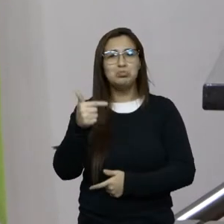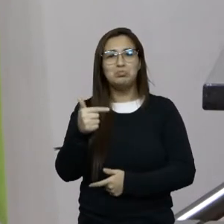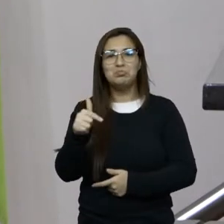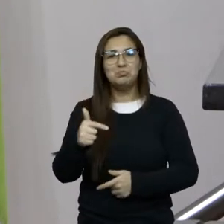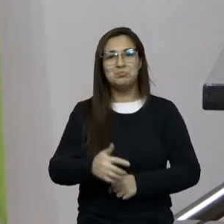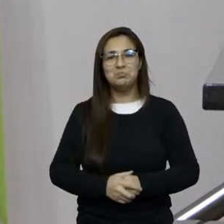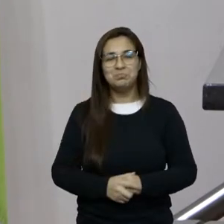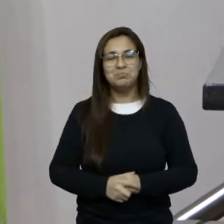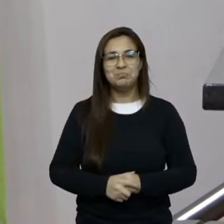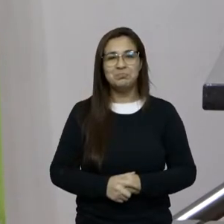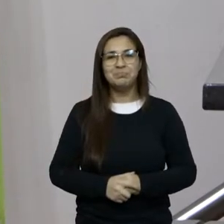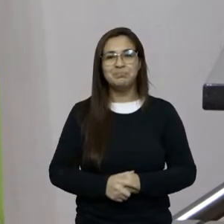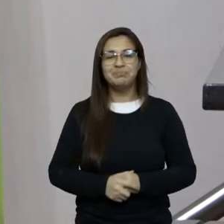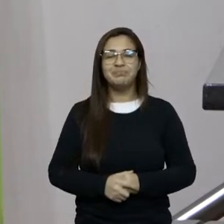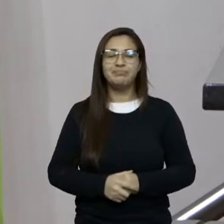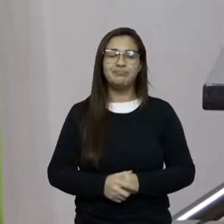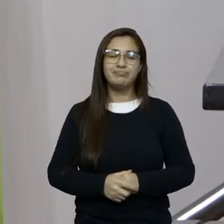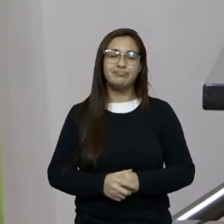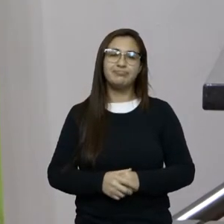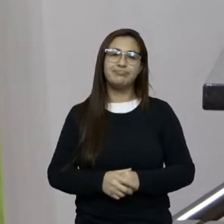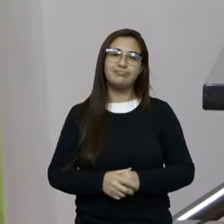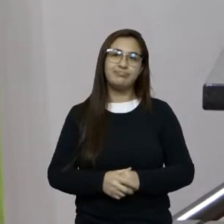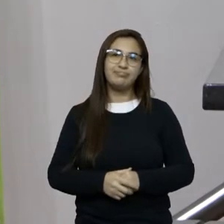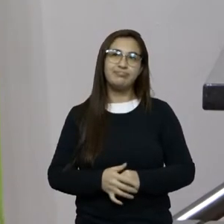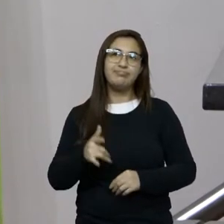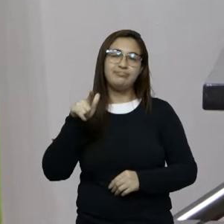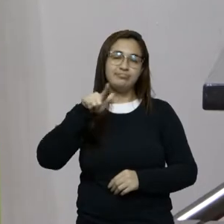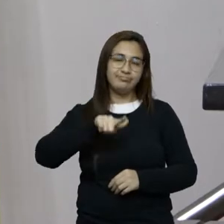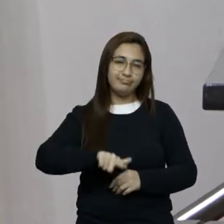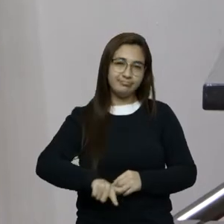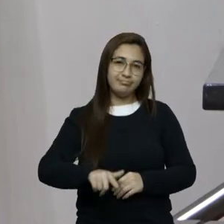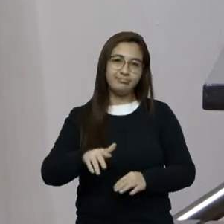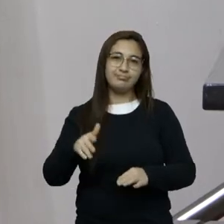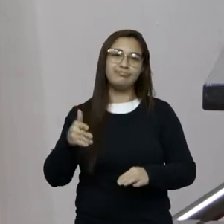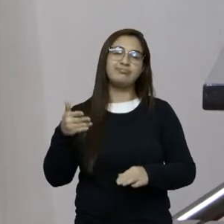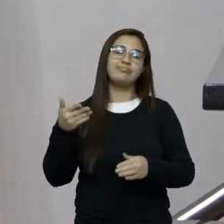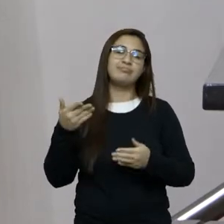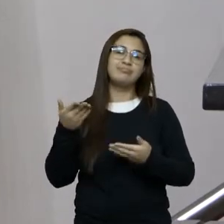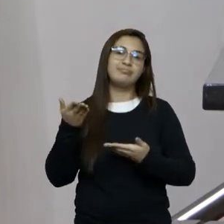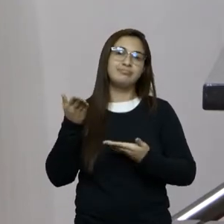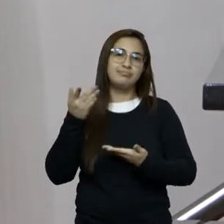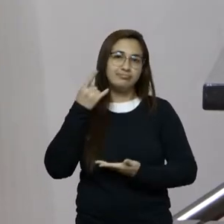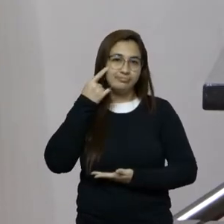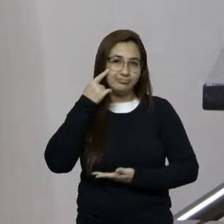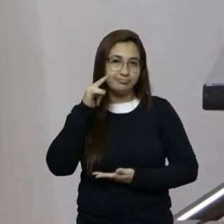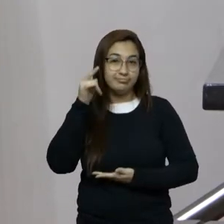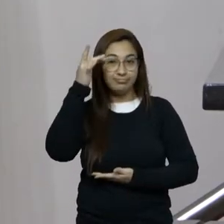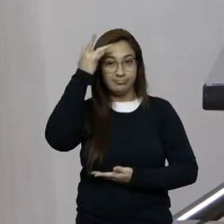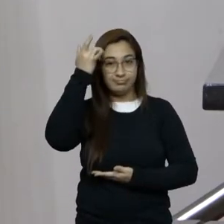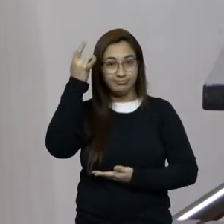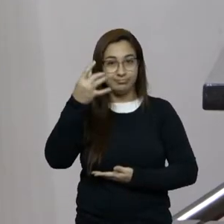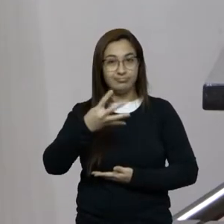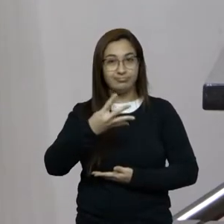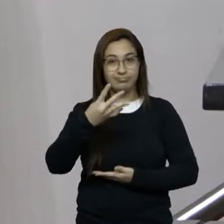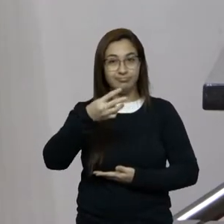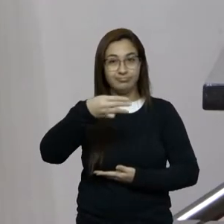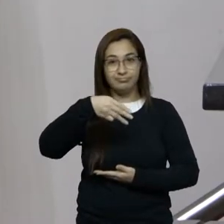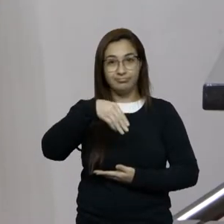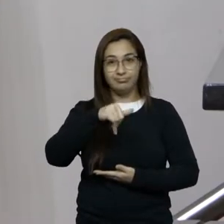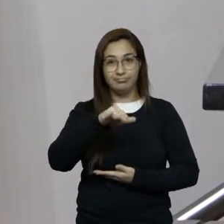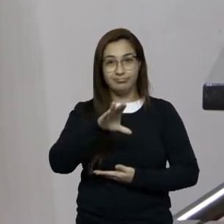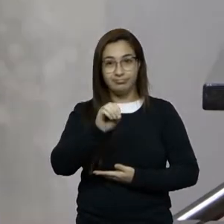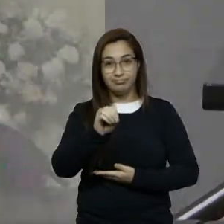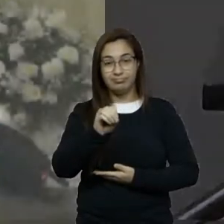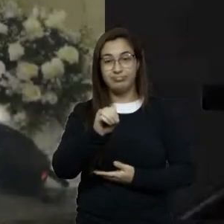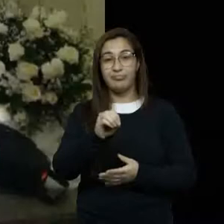aqui a a palavra para mais uma vez né nessa data de de 4 de Maio